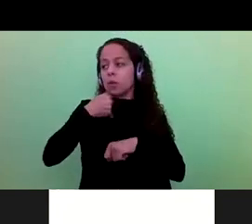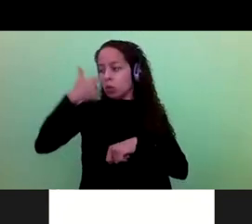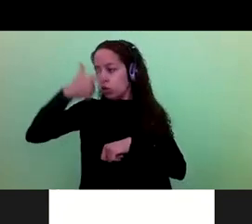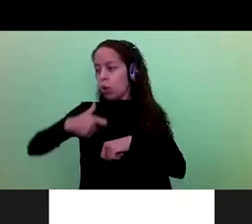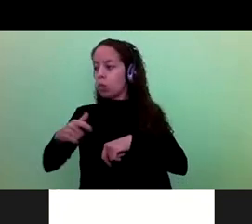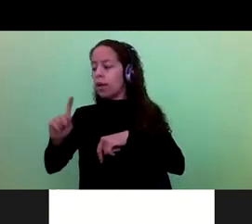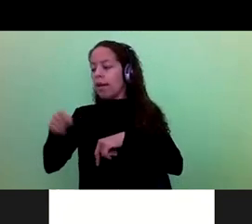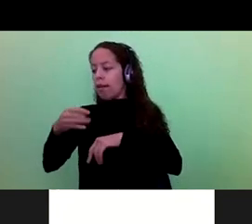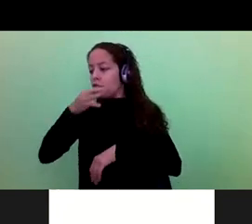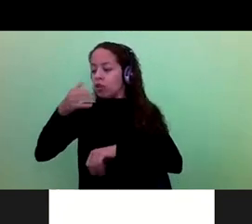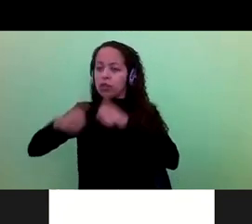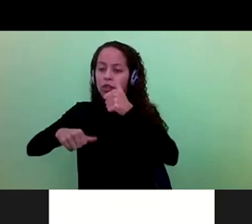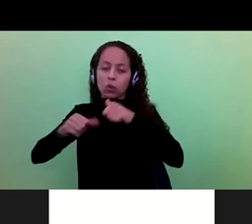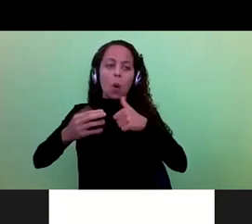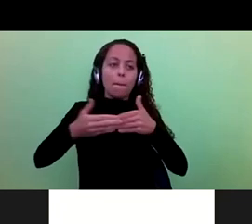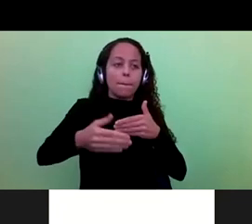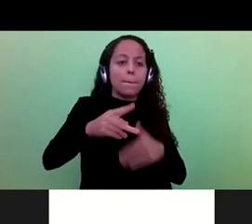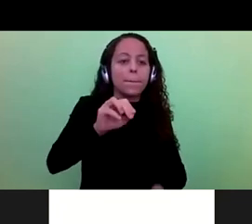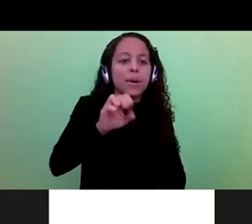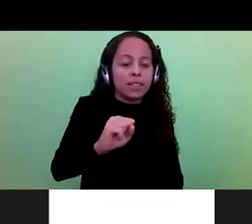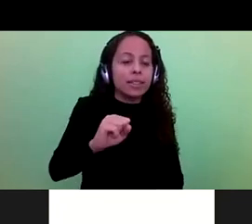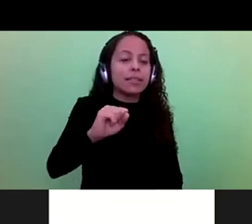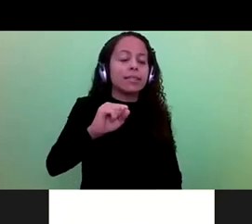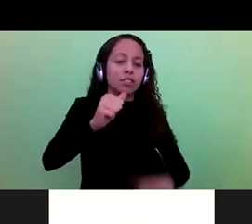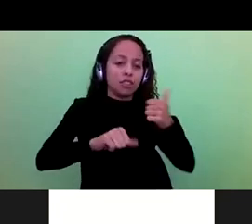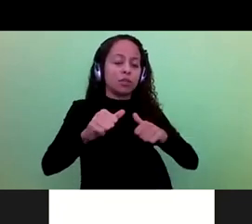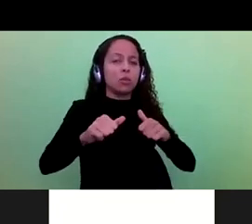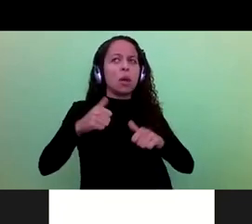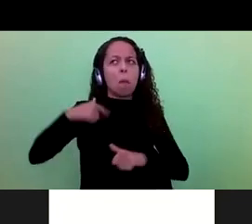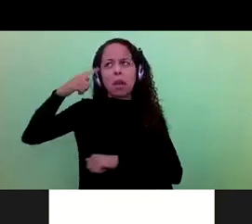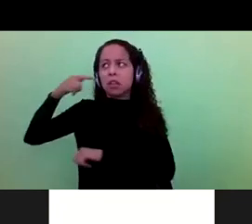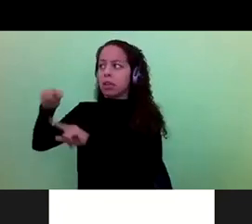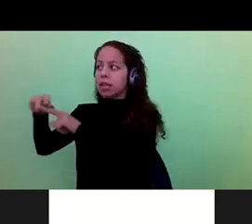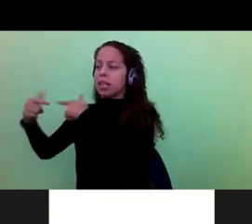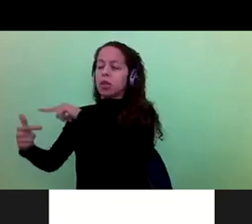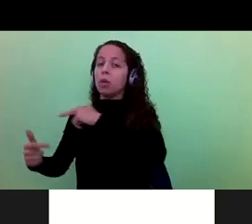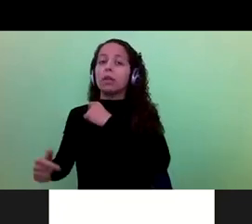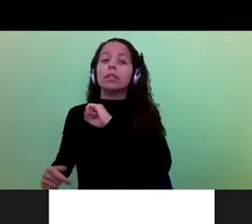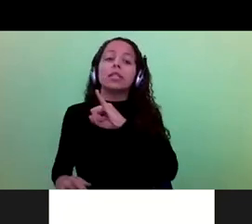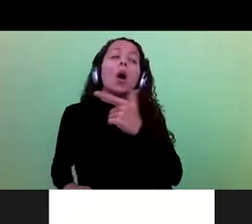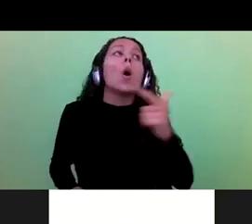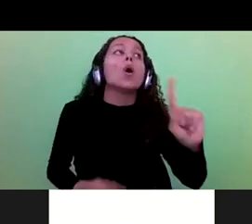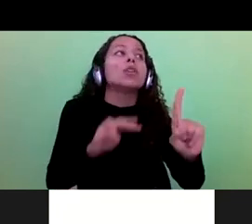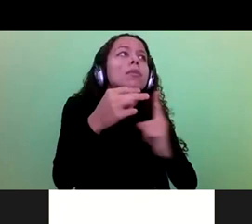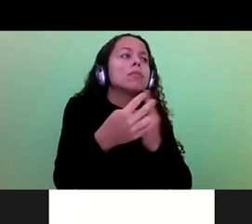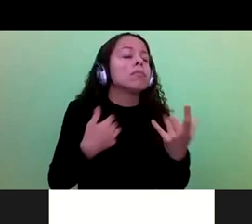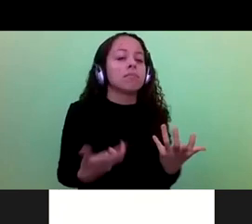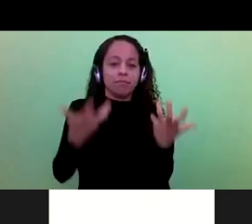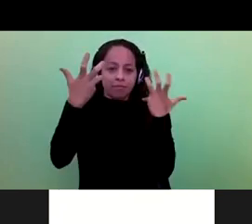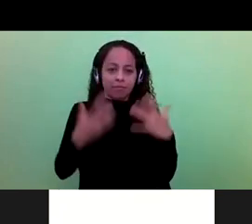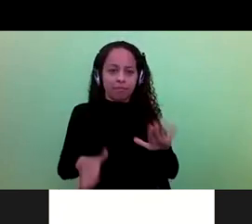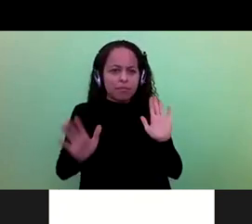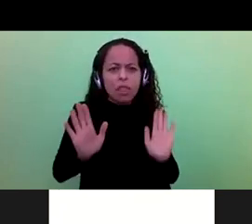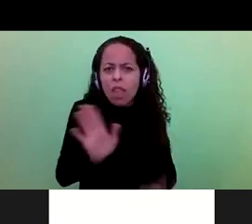pós-crítico, sou tradicional e não reconheço o valor, né, de práticas de